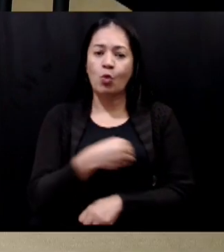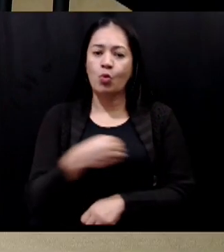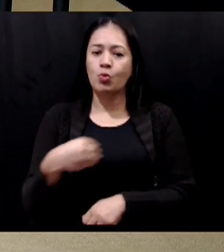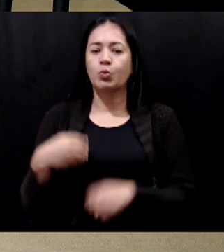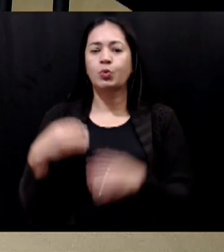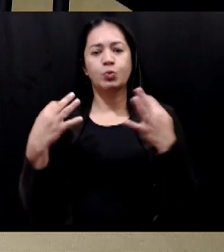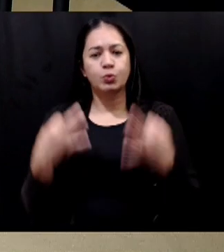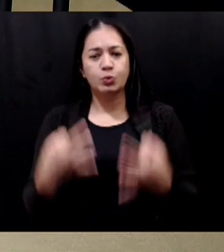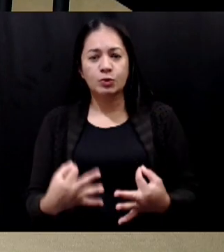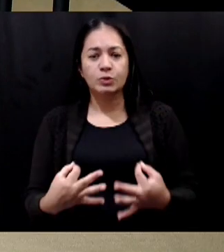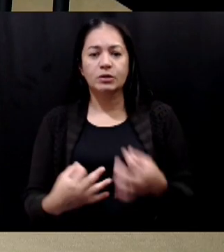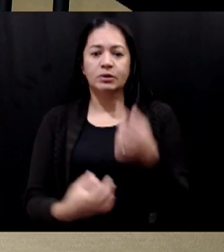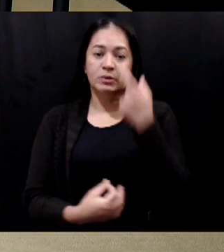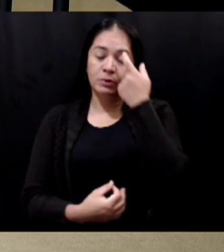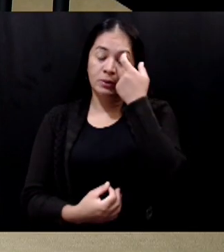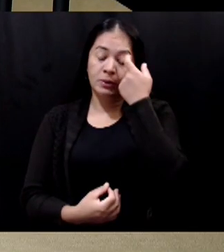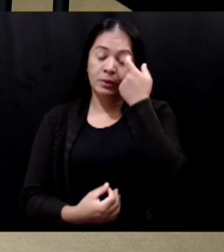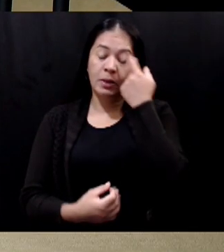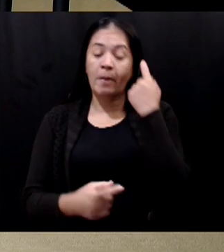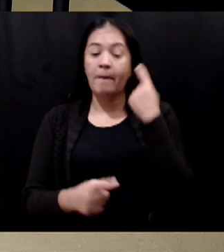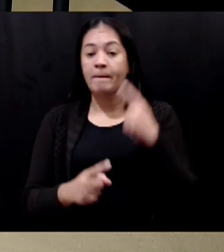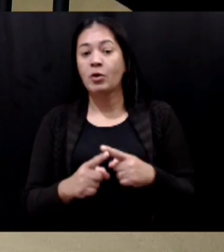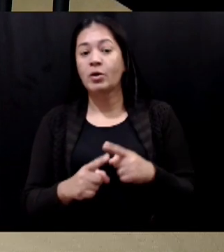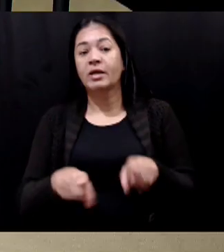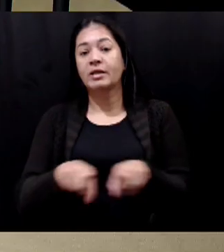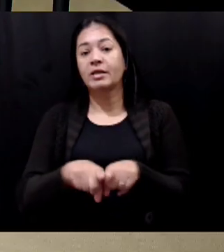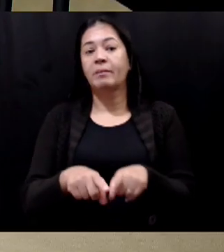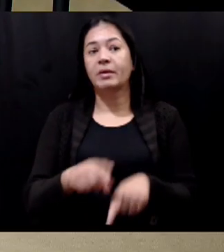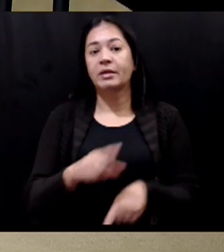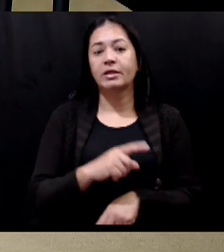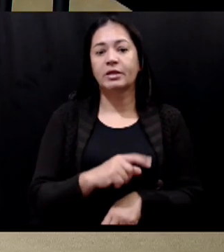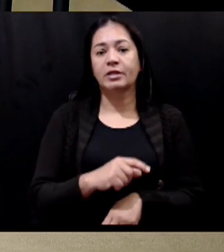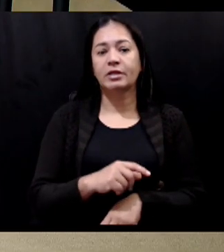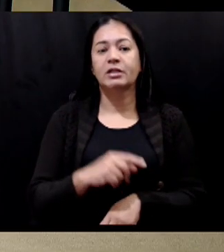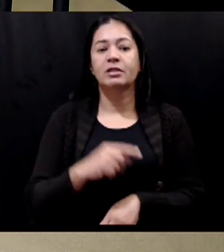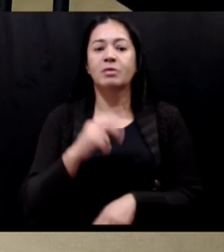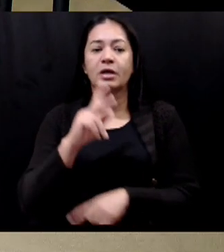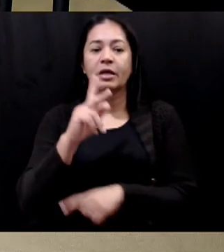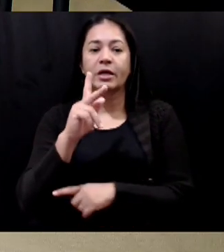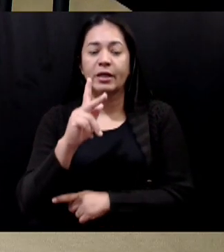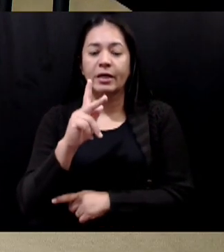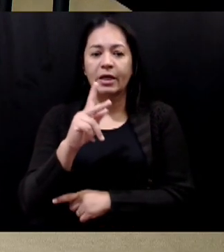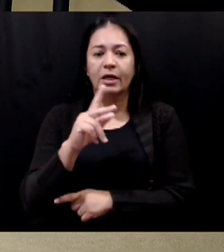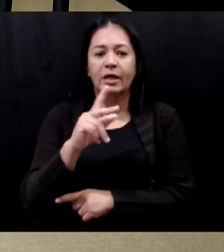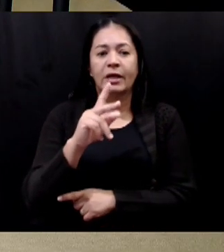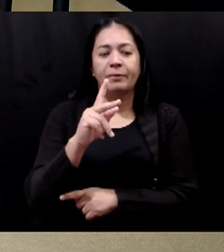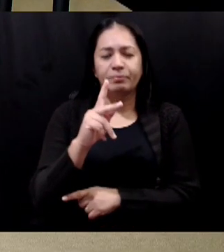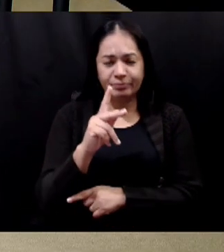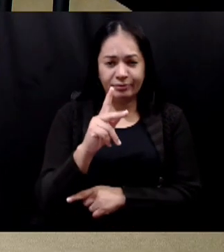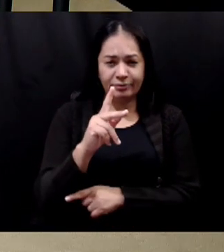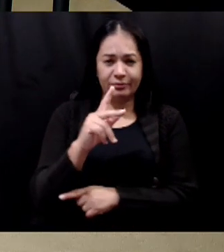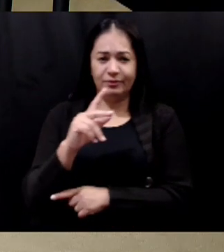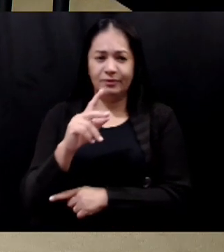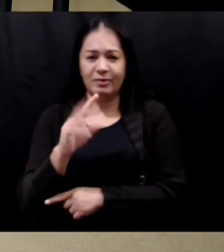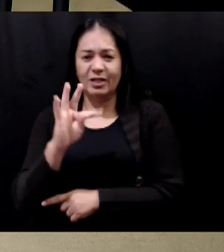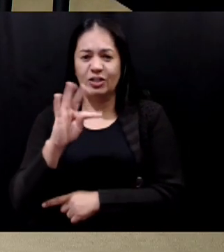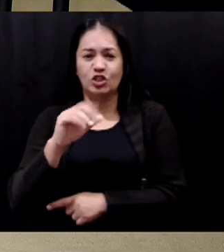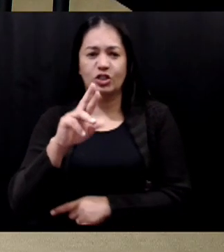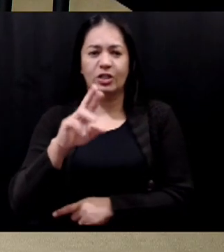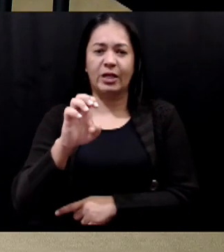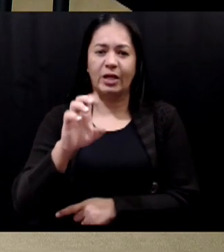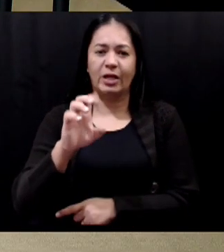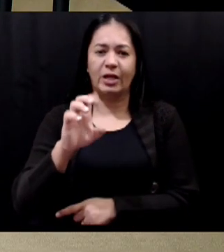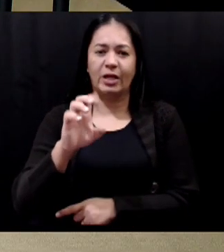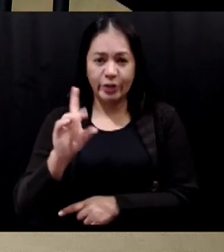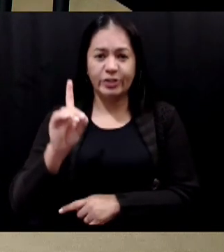tem algumas questões, igual o hipotiroidismo, a época da menopausa, isso também